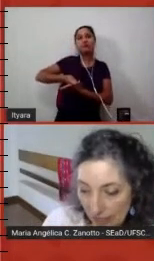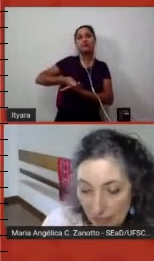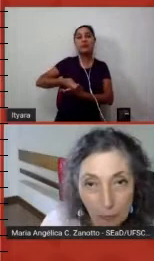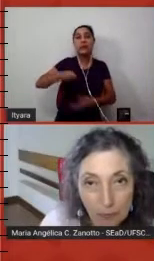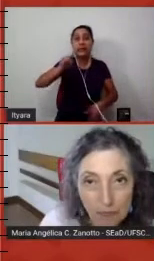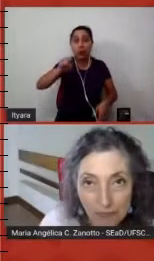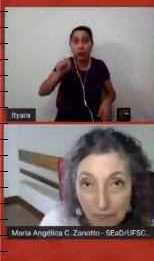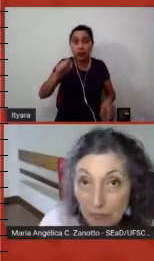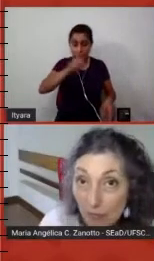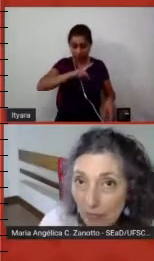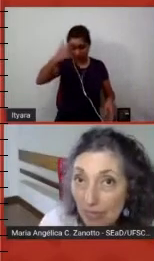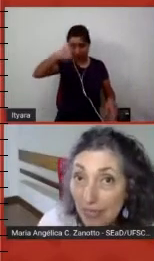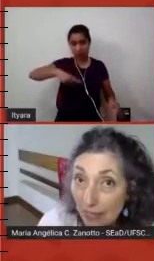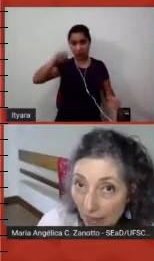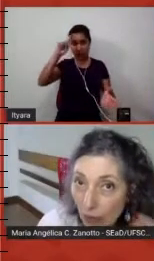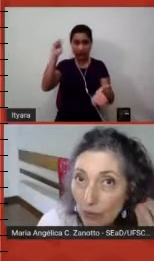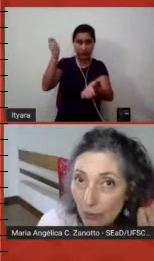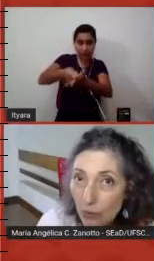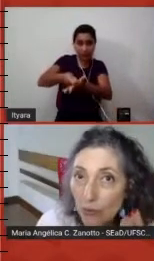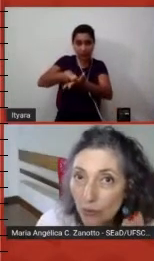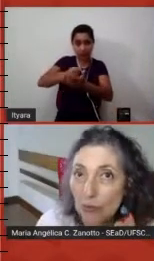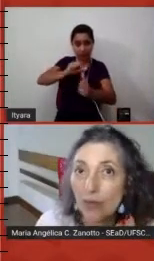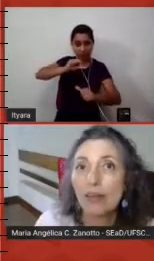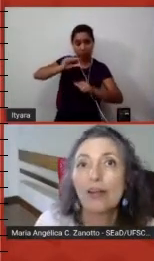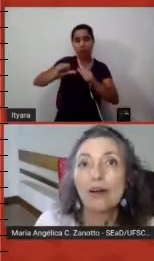de decisão que é